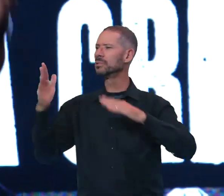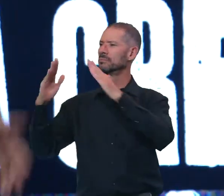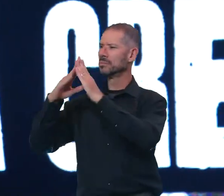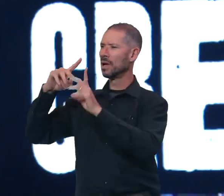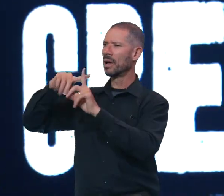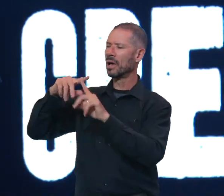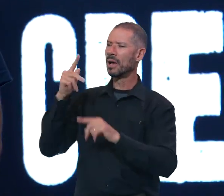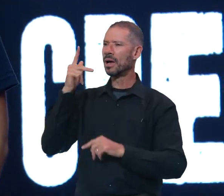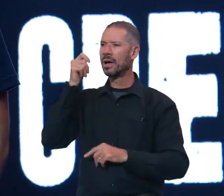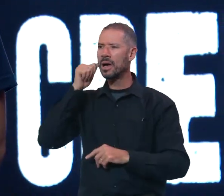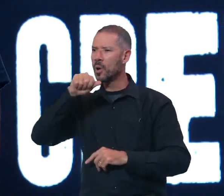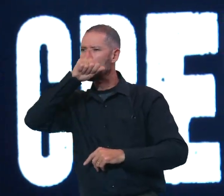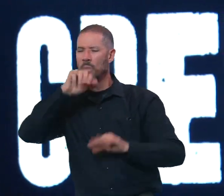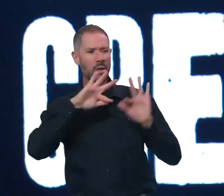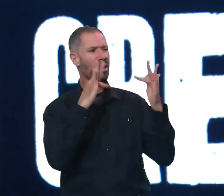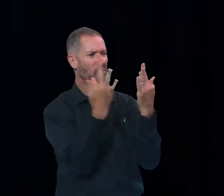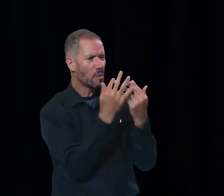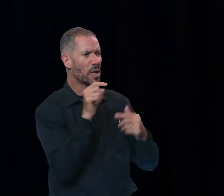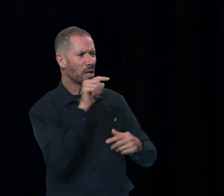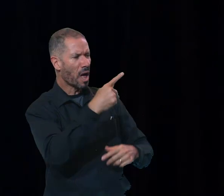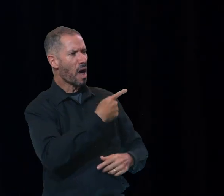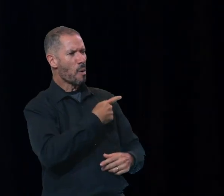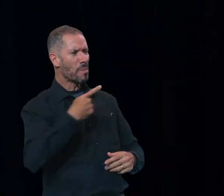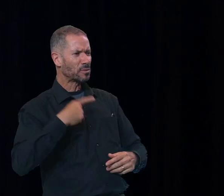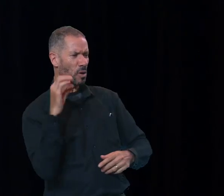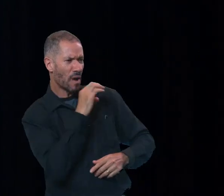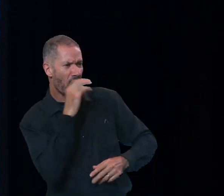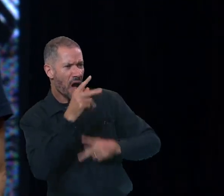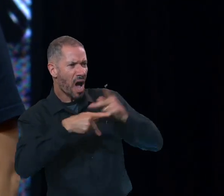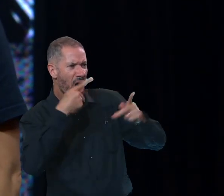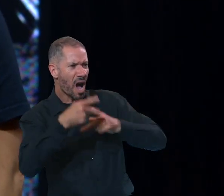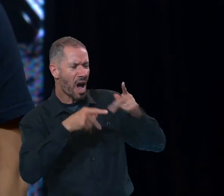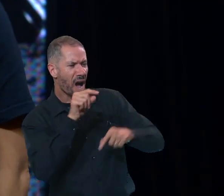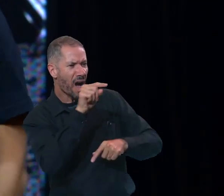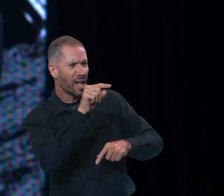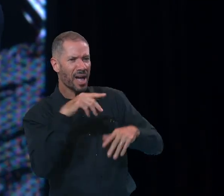lá daquela família falou, nossa, olha cá, é aquele pastor que fala bem rapidinho, né?